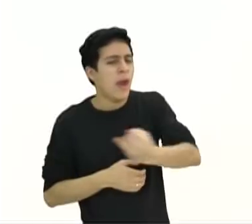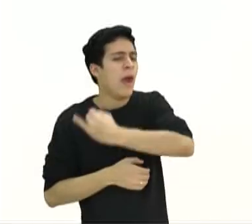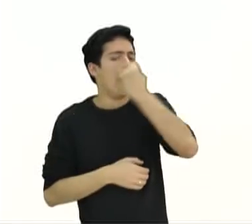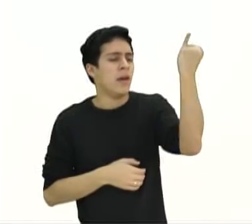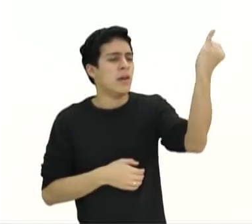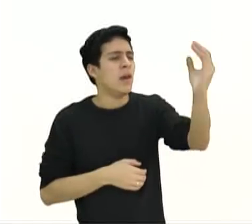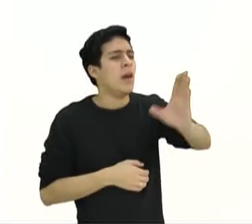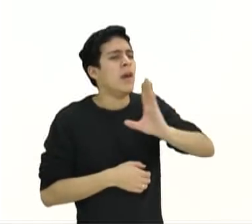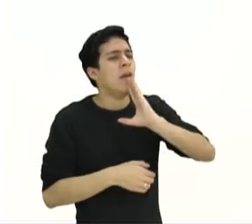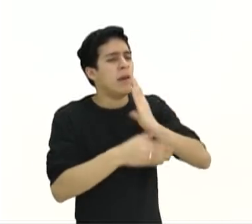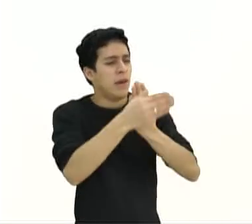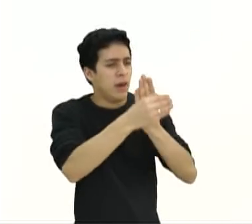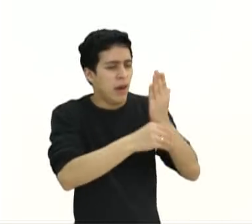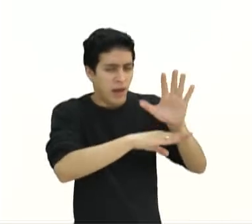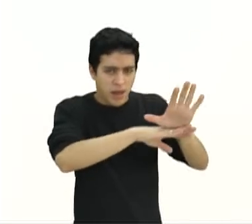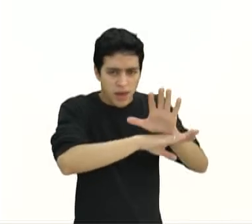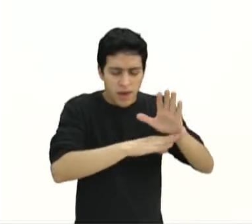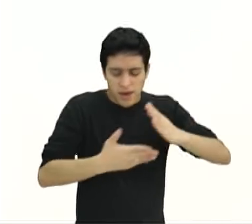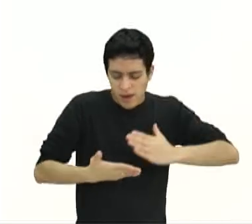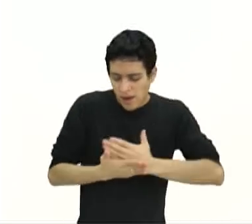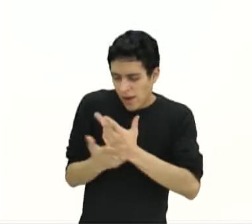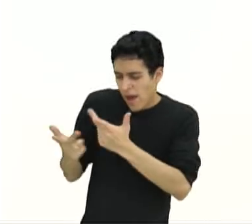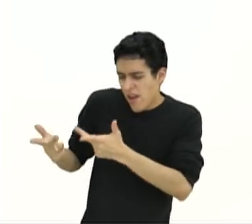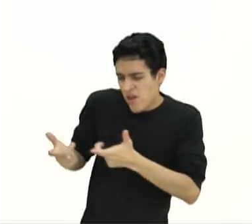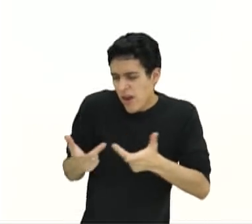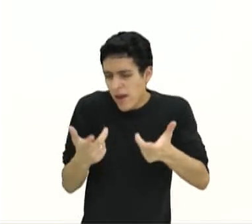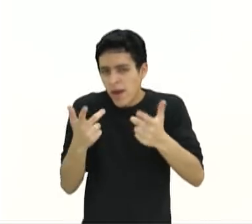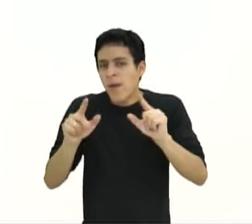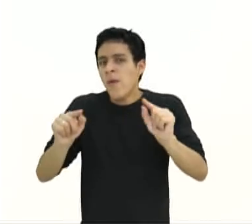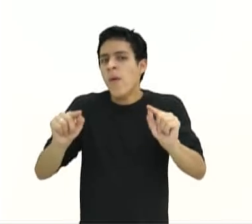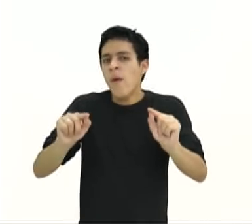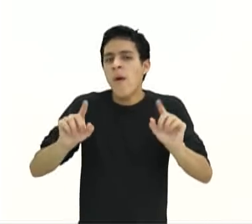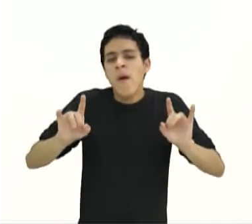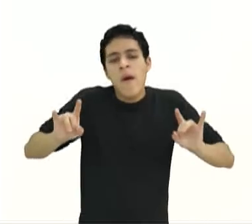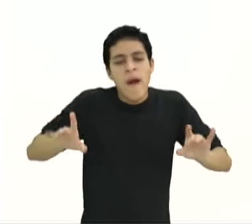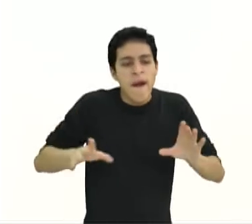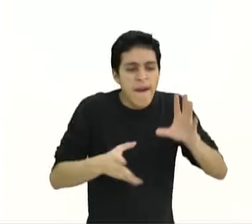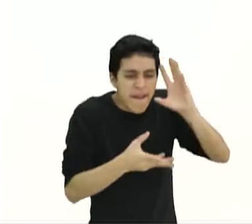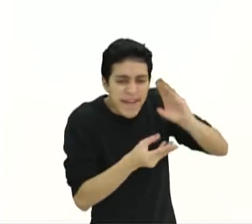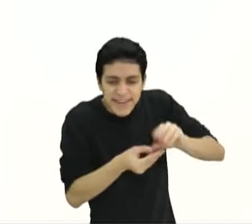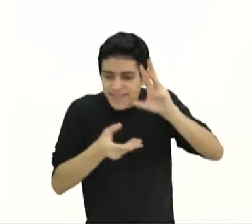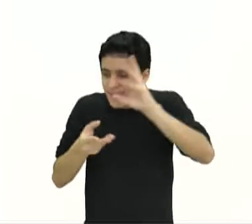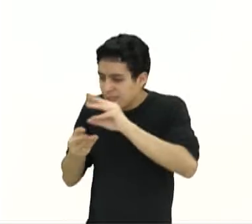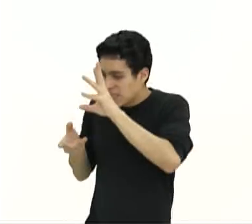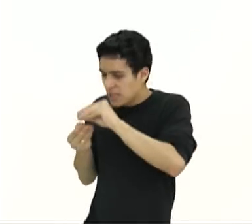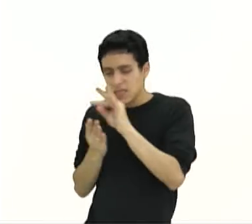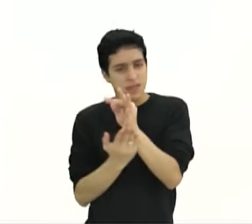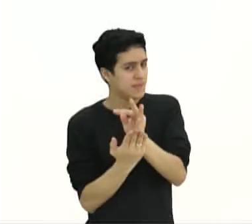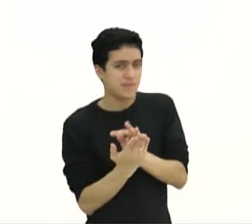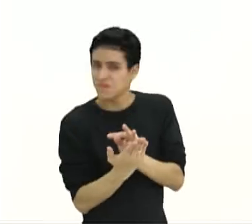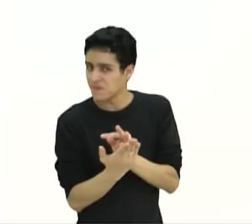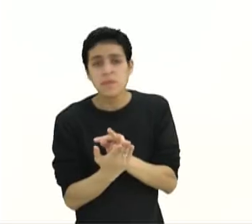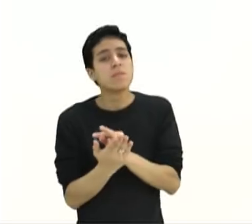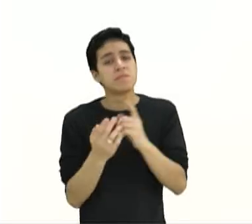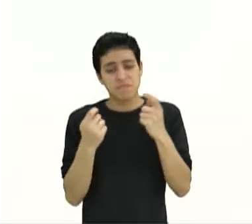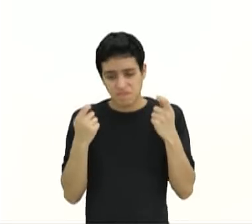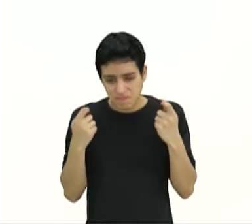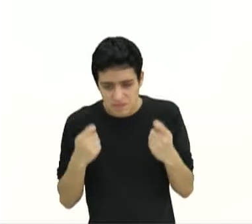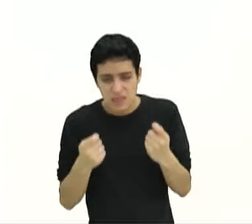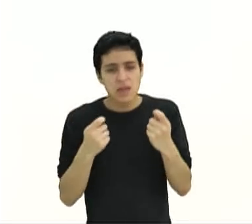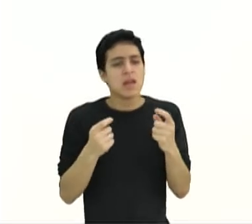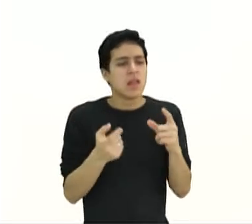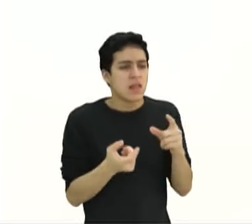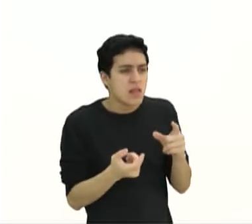que vemos em filmes, livros e games é ir além da decodificação de um texto, ou seja,